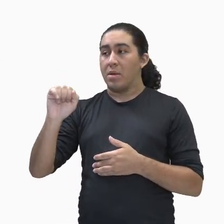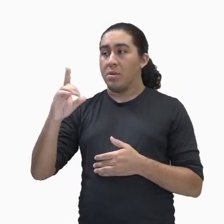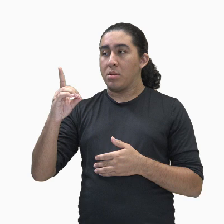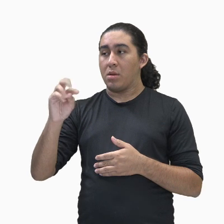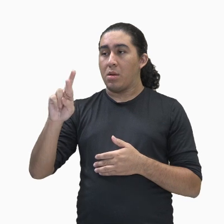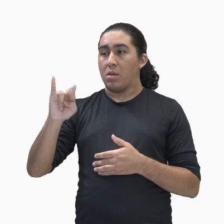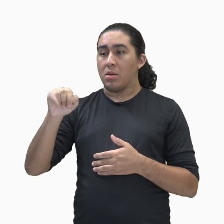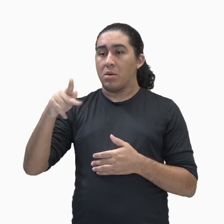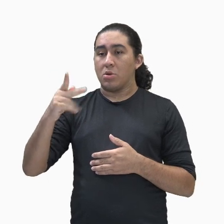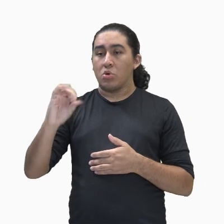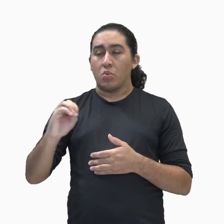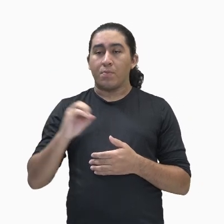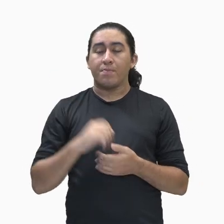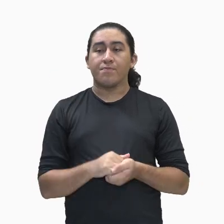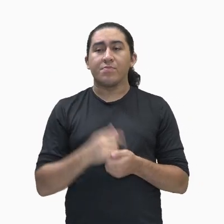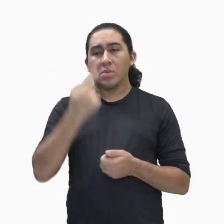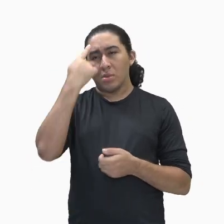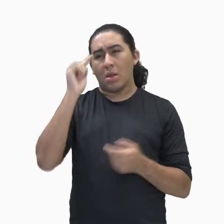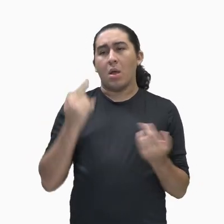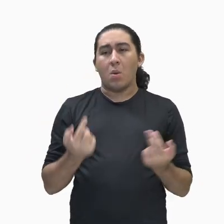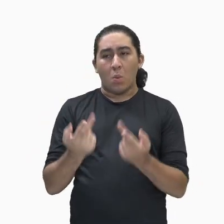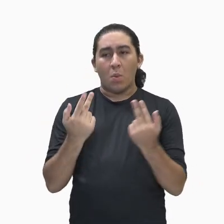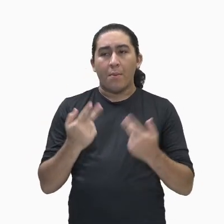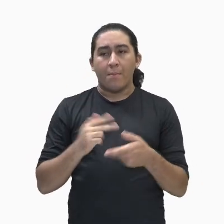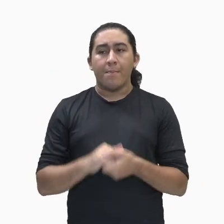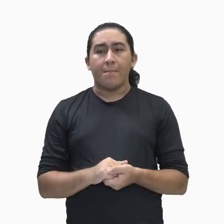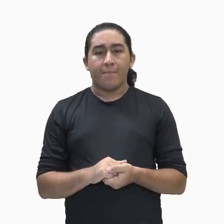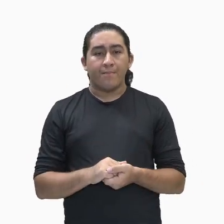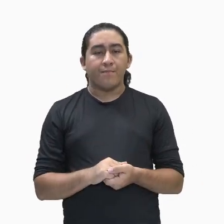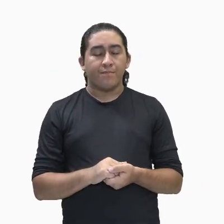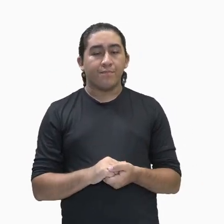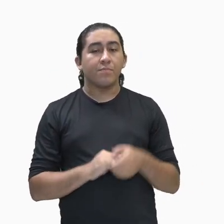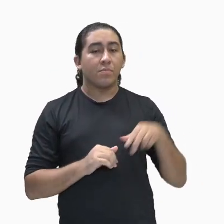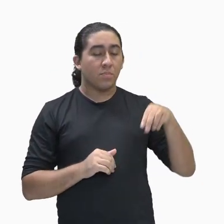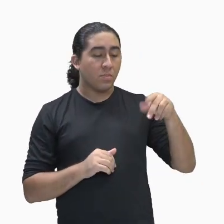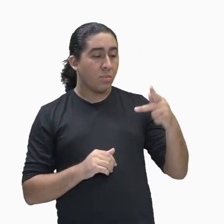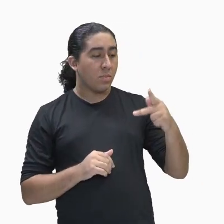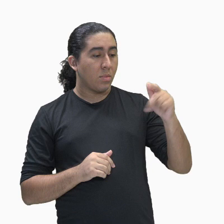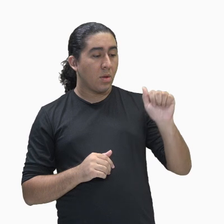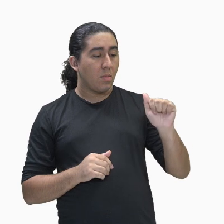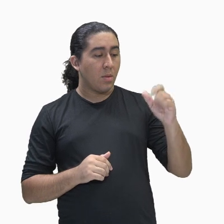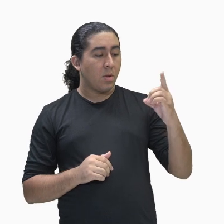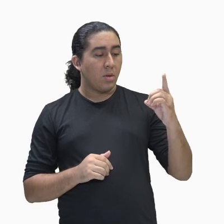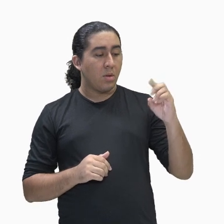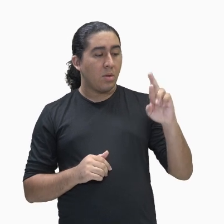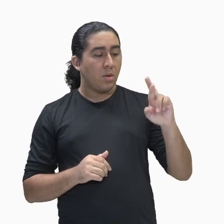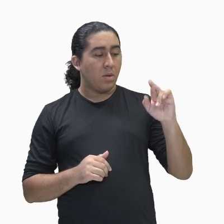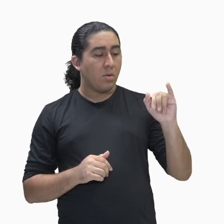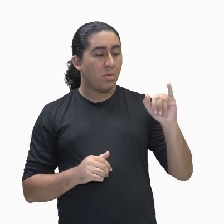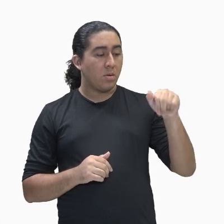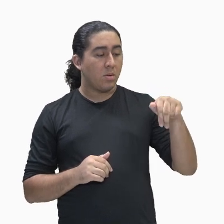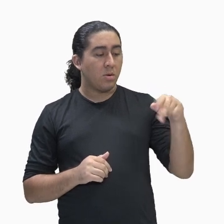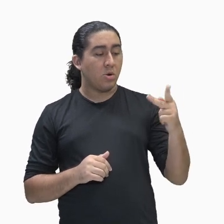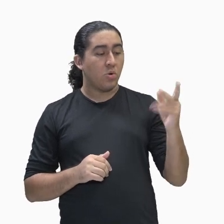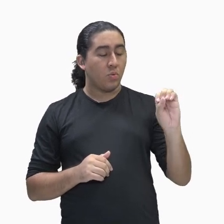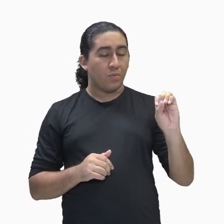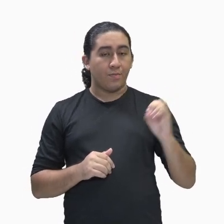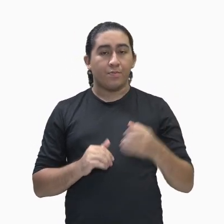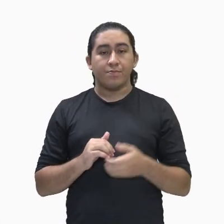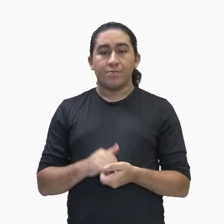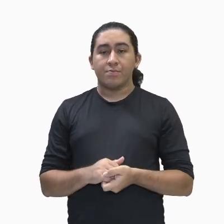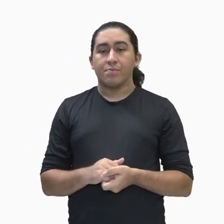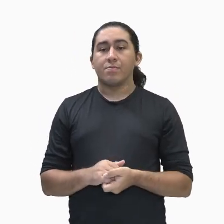groom, groom, que é o noivo, no dia do casamento. Ok? Então, vocês puderam acompanhar